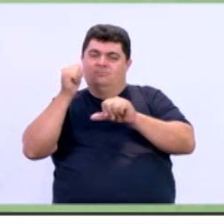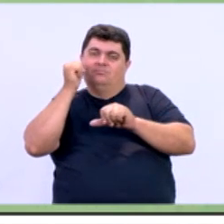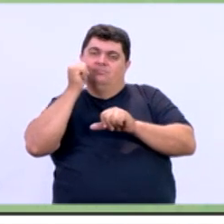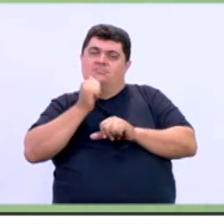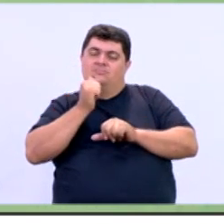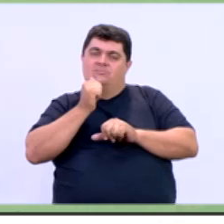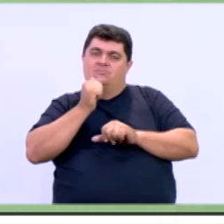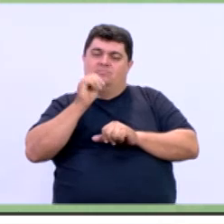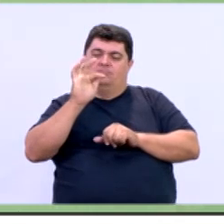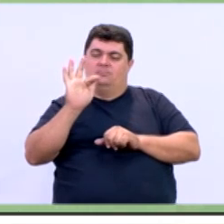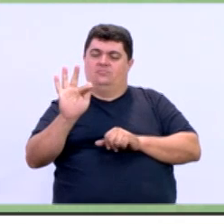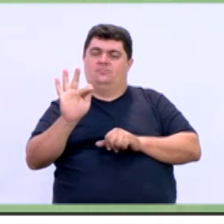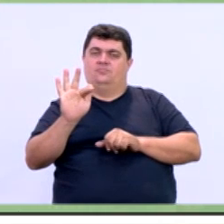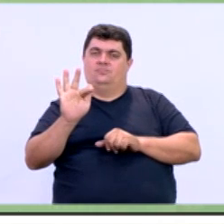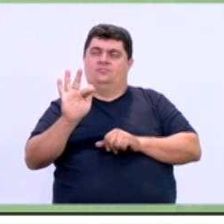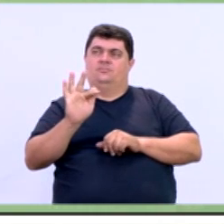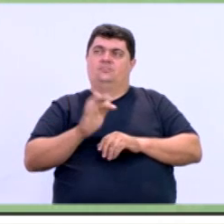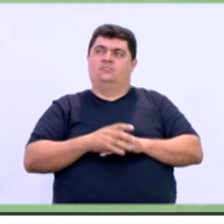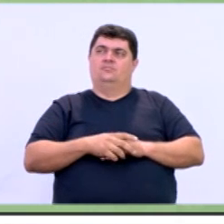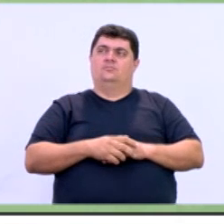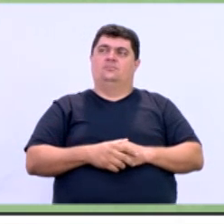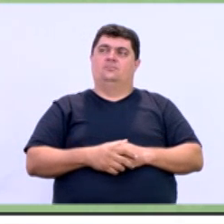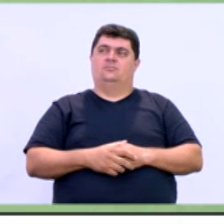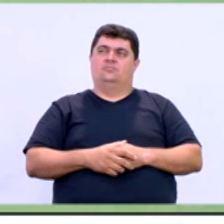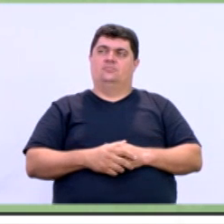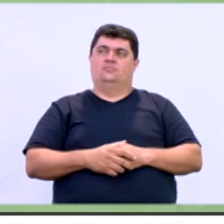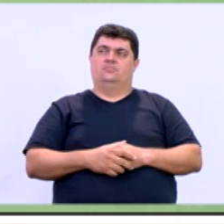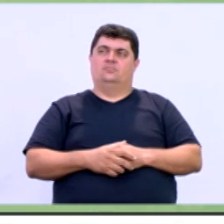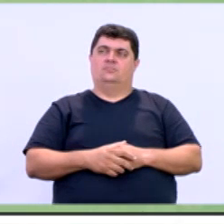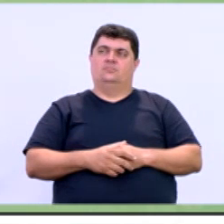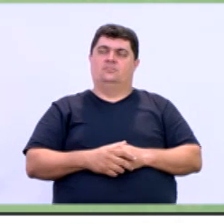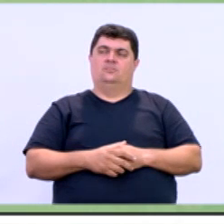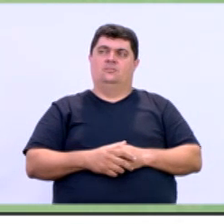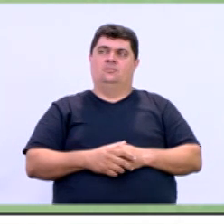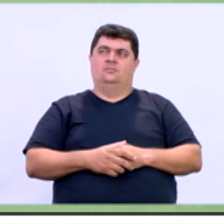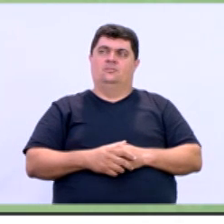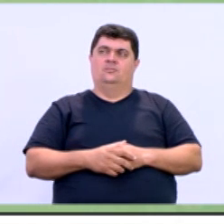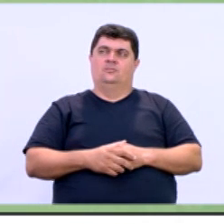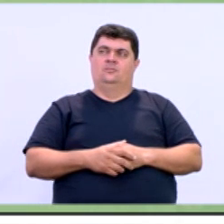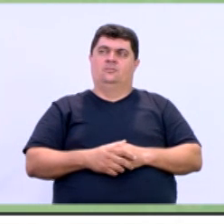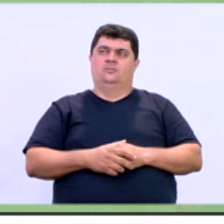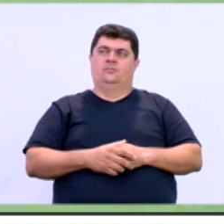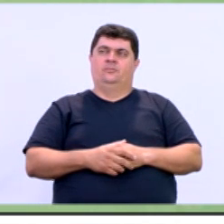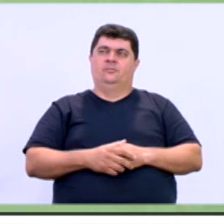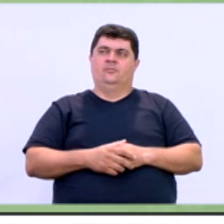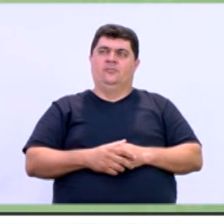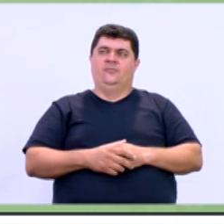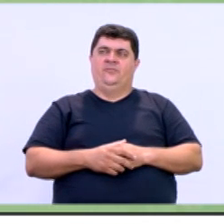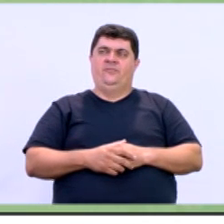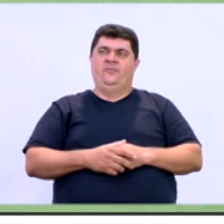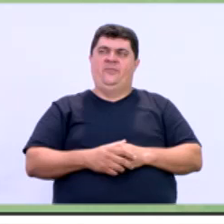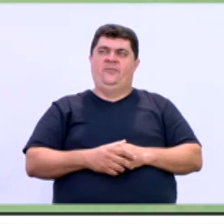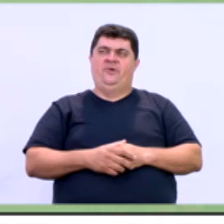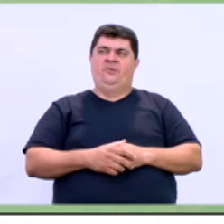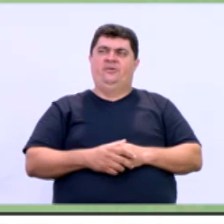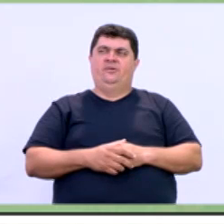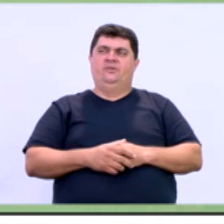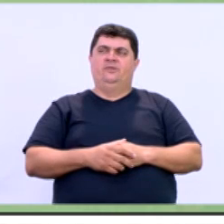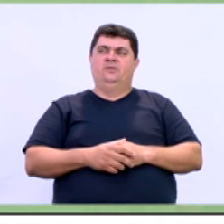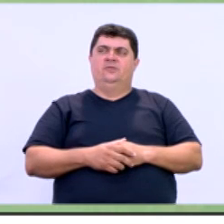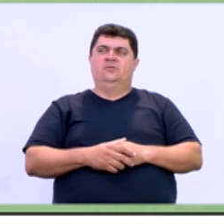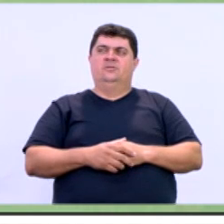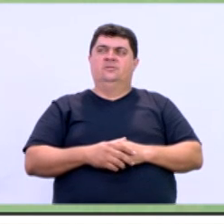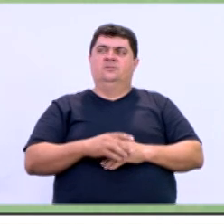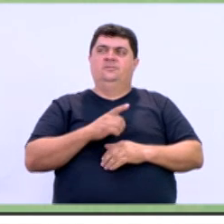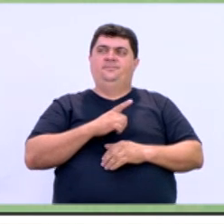também referente ao campo sexo, que o valor dele é F, significando feminino. Então, a pessoa